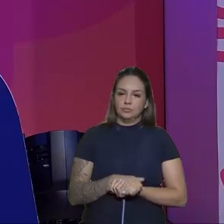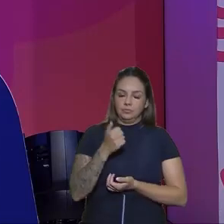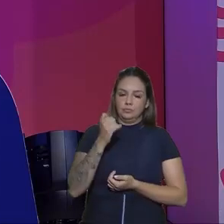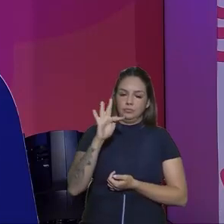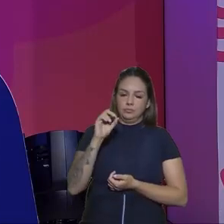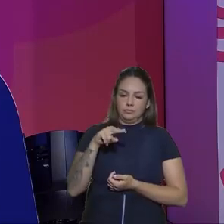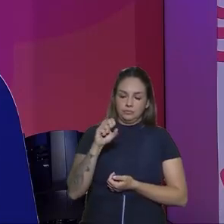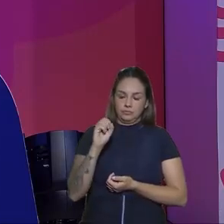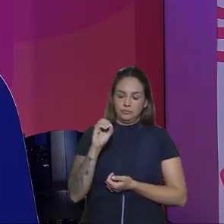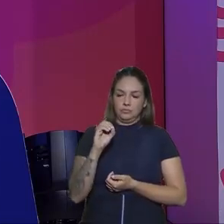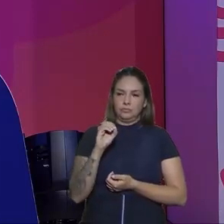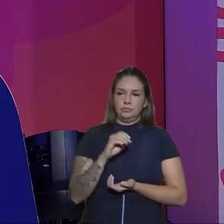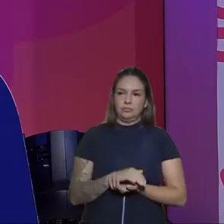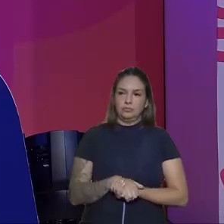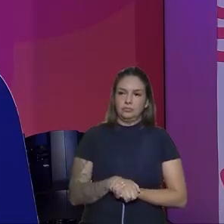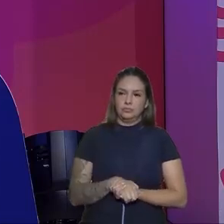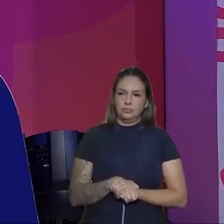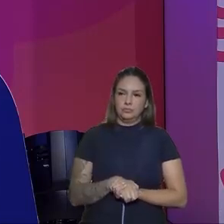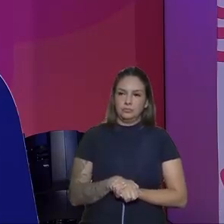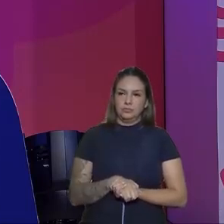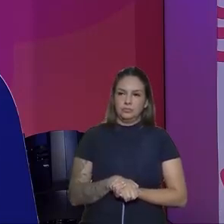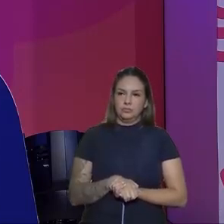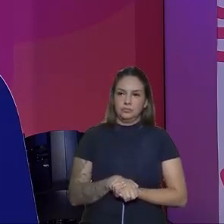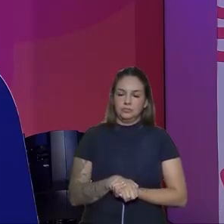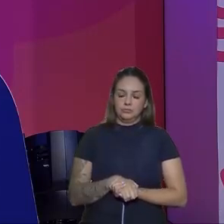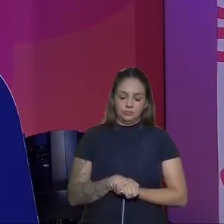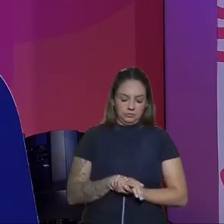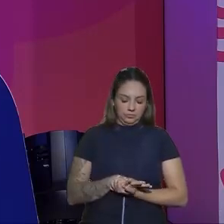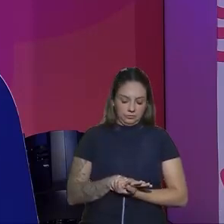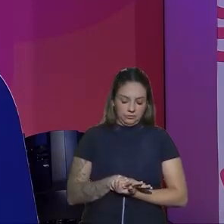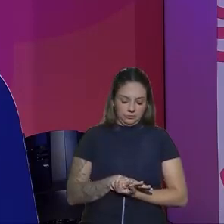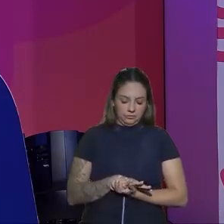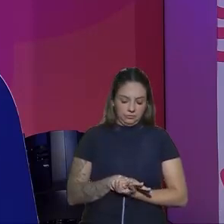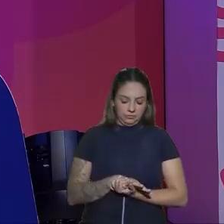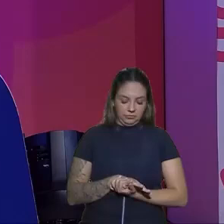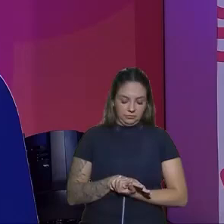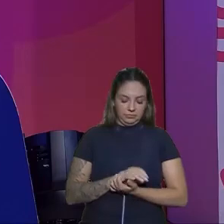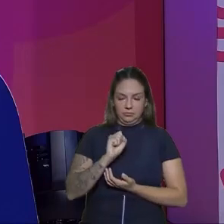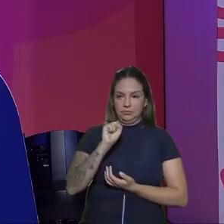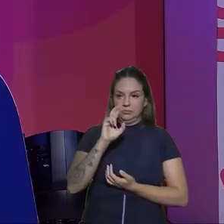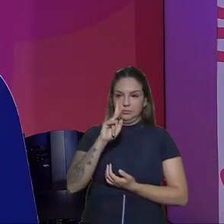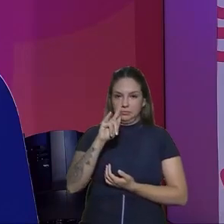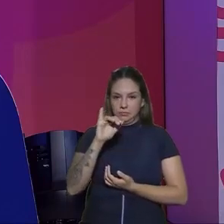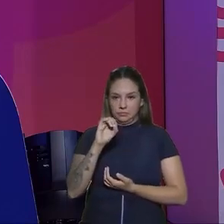Afonso, querido Afonso, chegou agora, né? Sérgio,